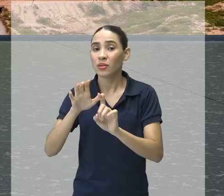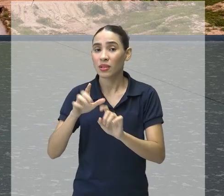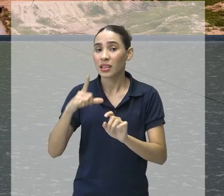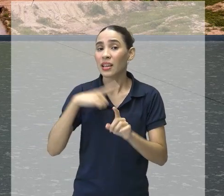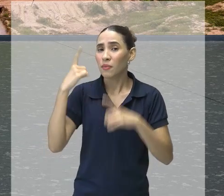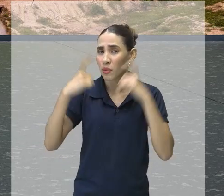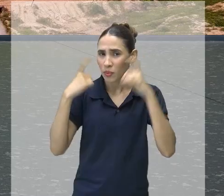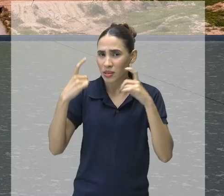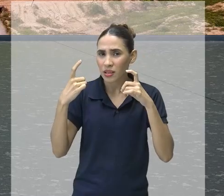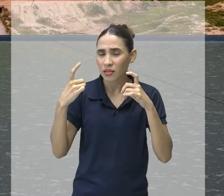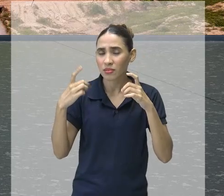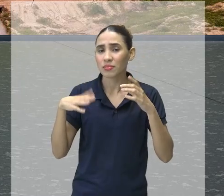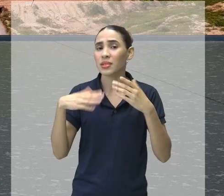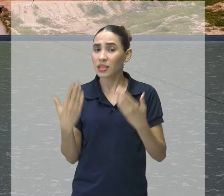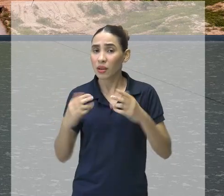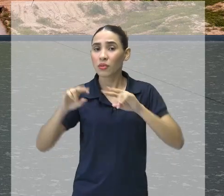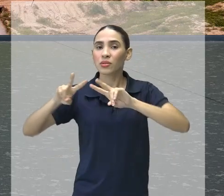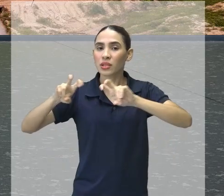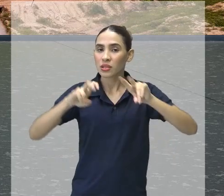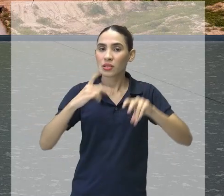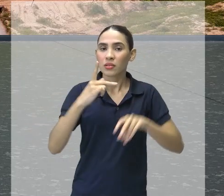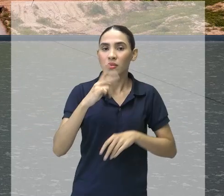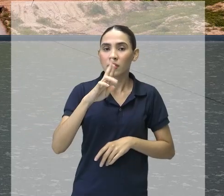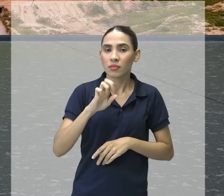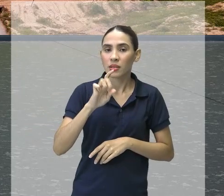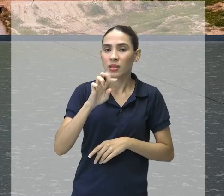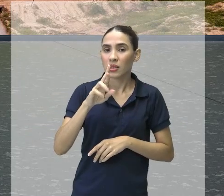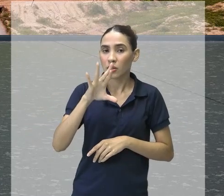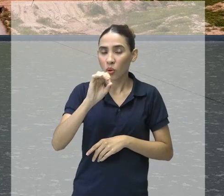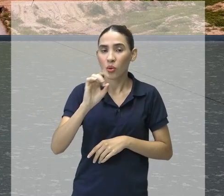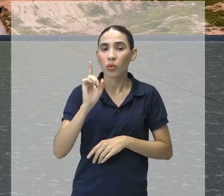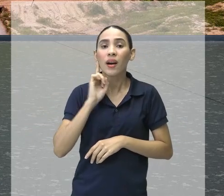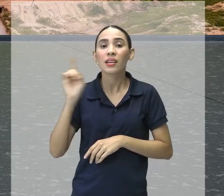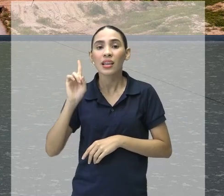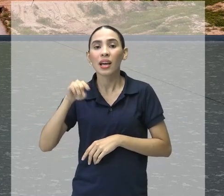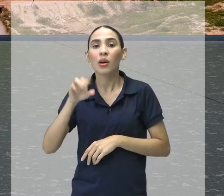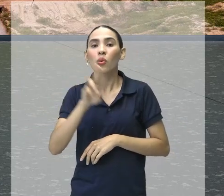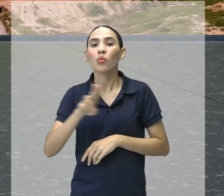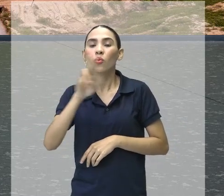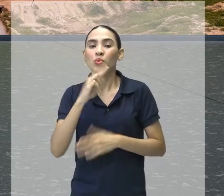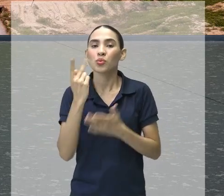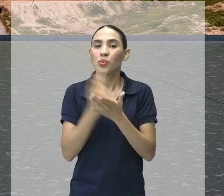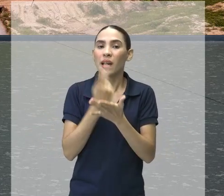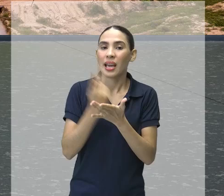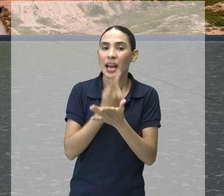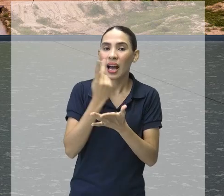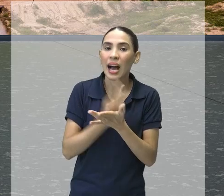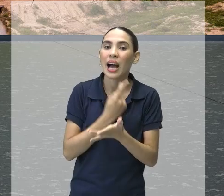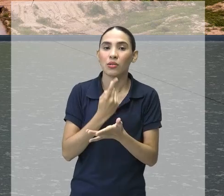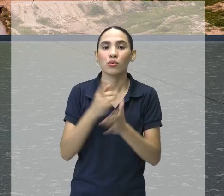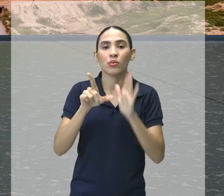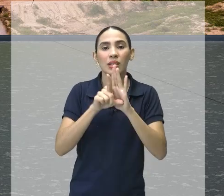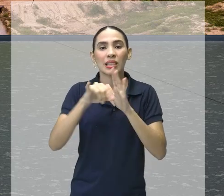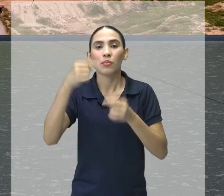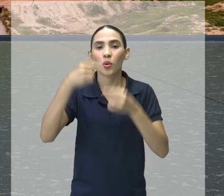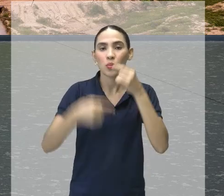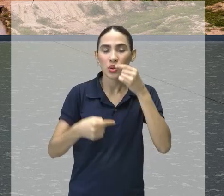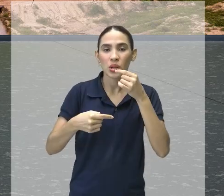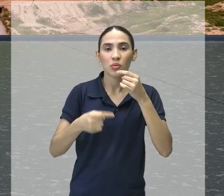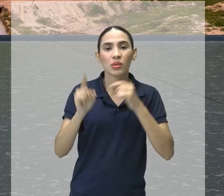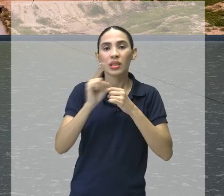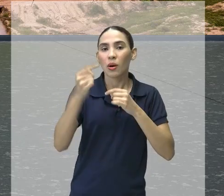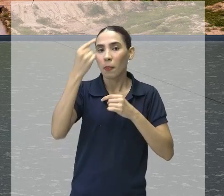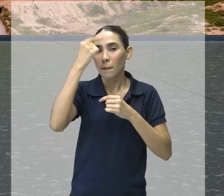essa preocupação? Então, extrativismo predatório é isso, é o uso indiscriminado, sem pensar